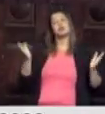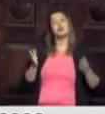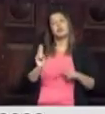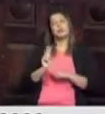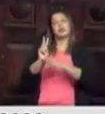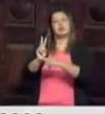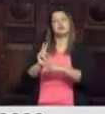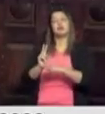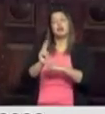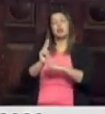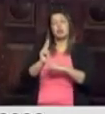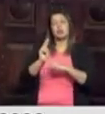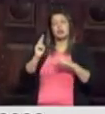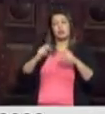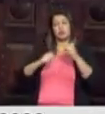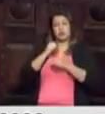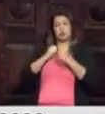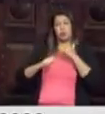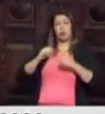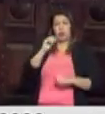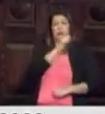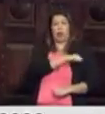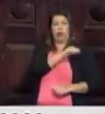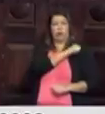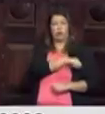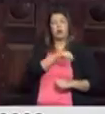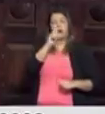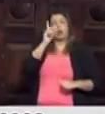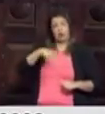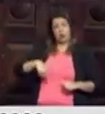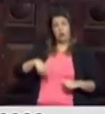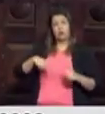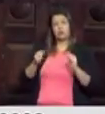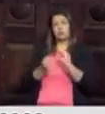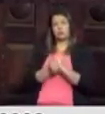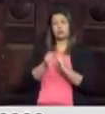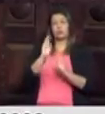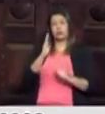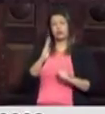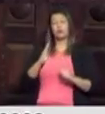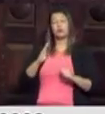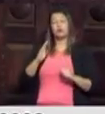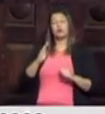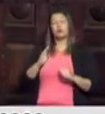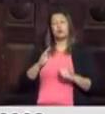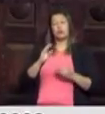futebol carioca, junto com o Botafogo, na Taça Libertadores da América. E é